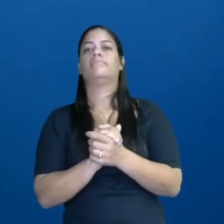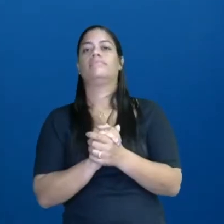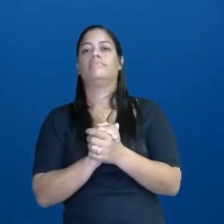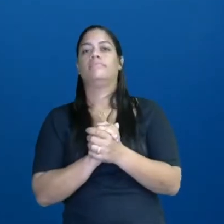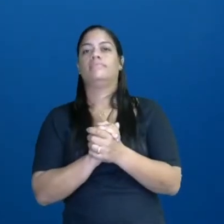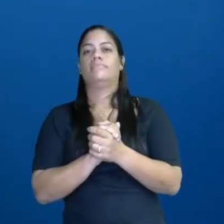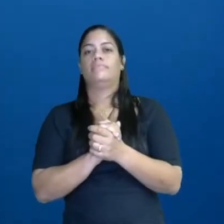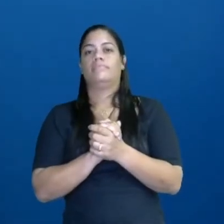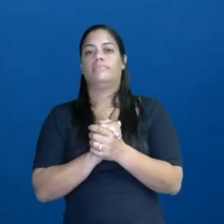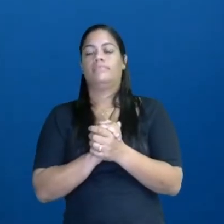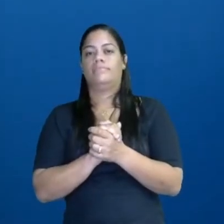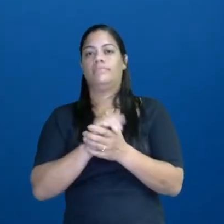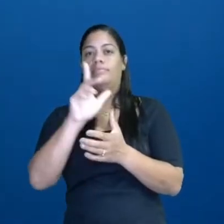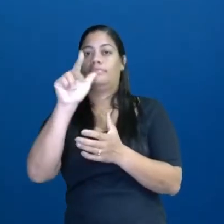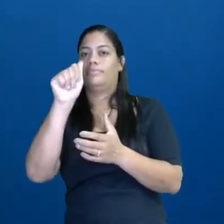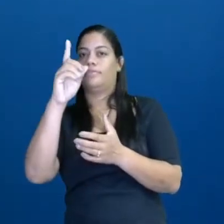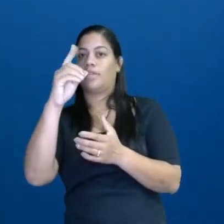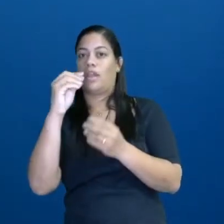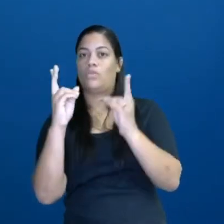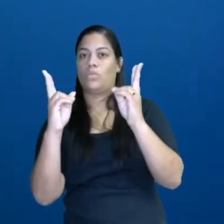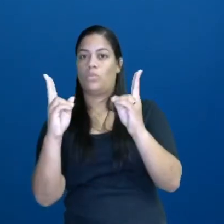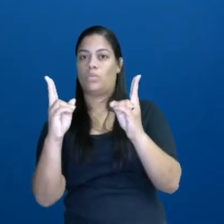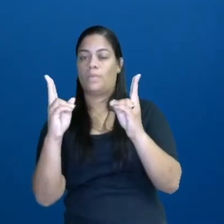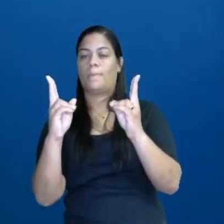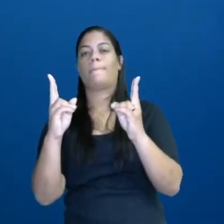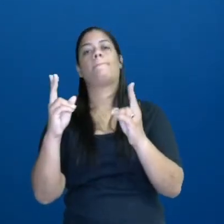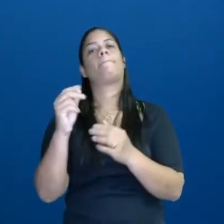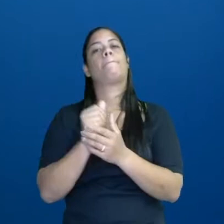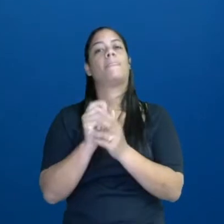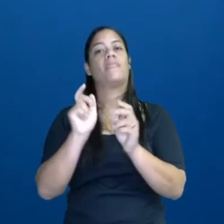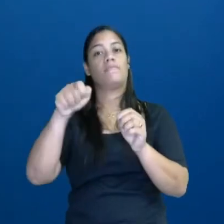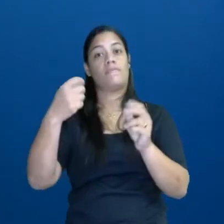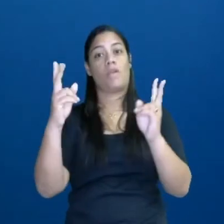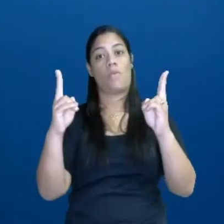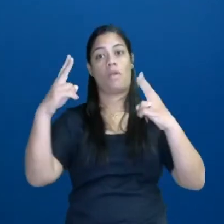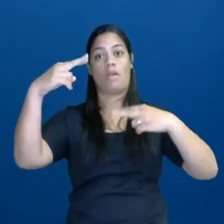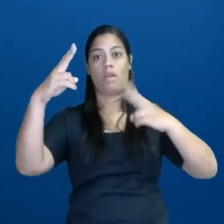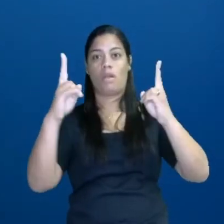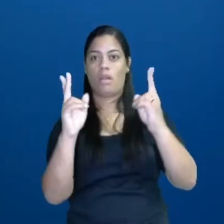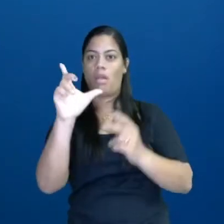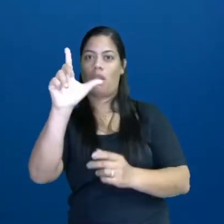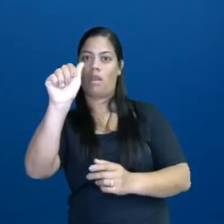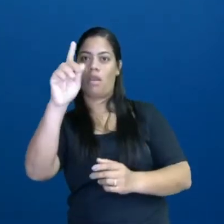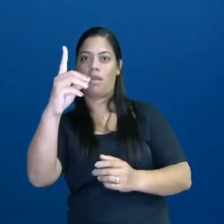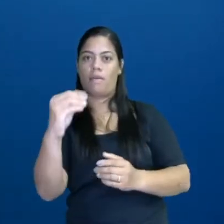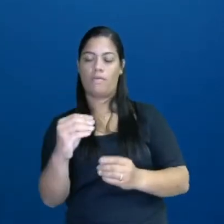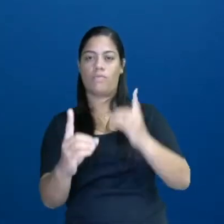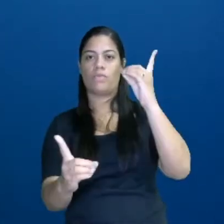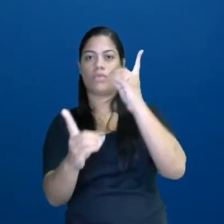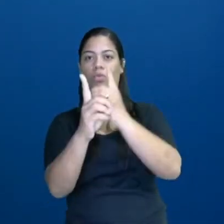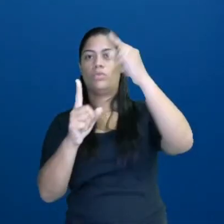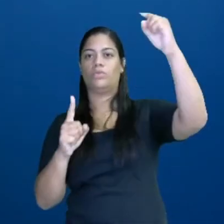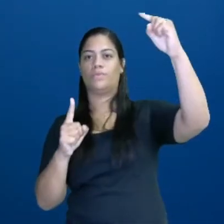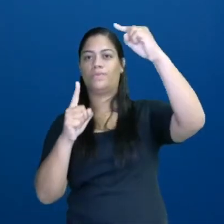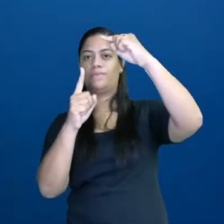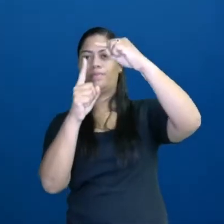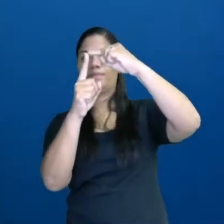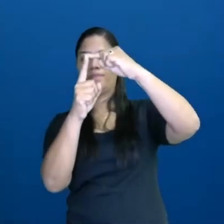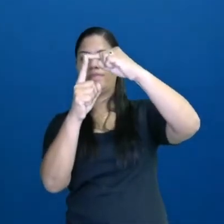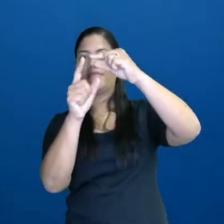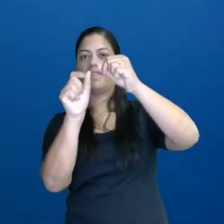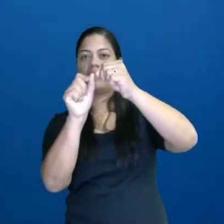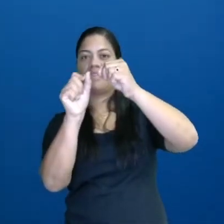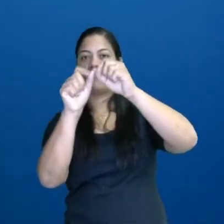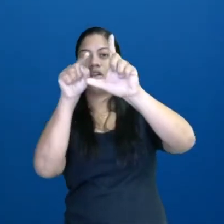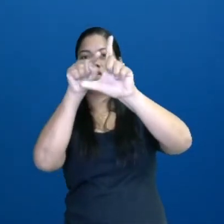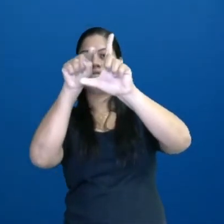lado, tá? Lado. Ó, o segmento de duas retas, o encontro delas, ó, eu formo o meu ângulo, tá